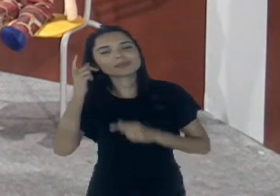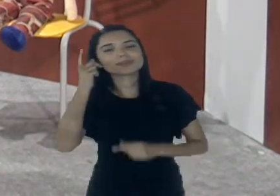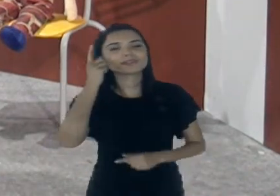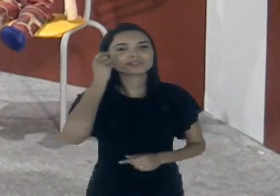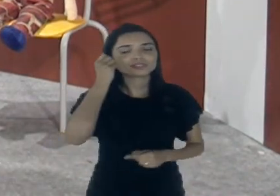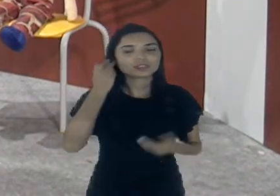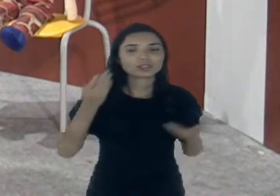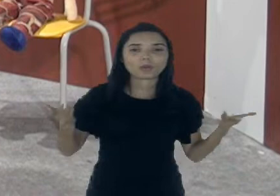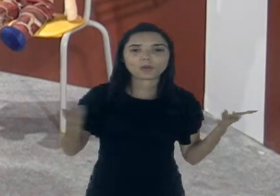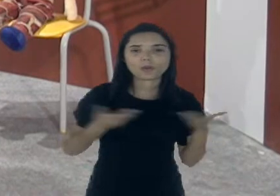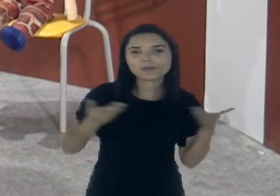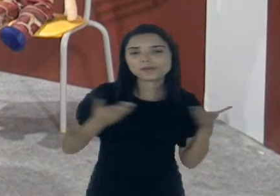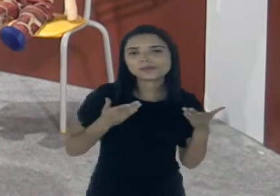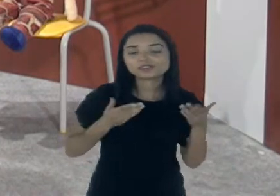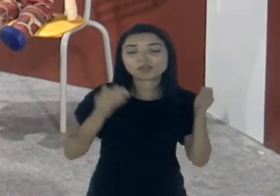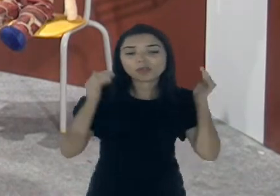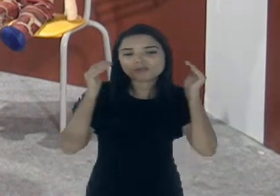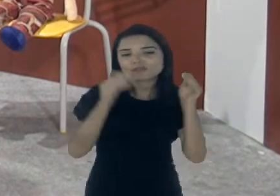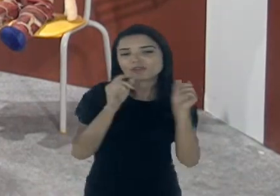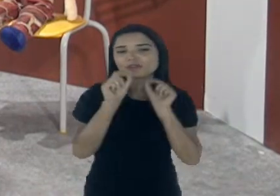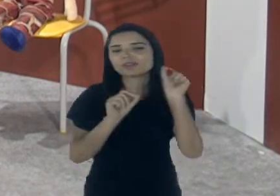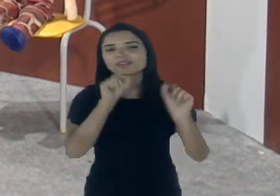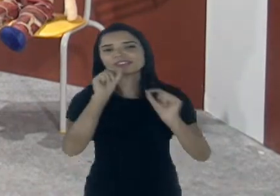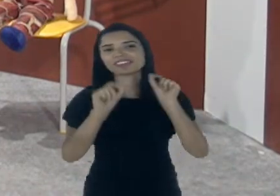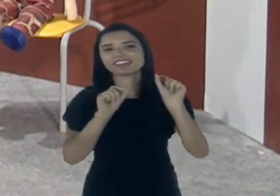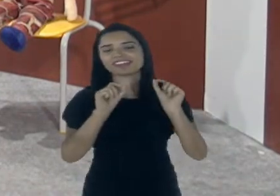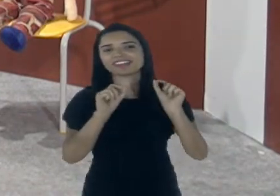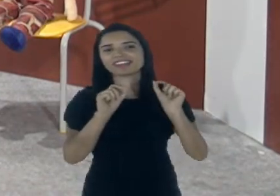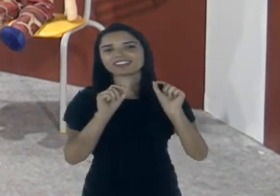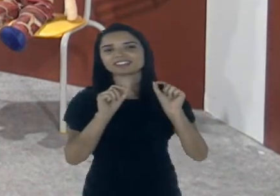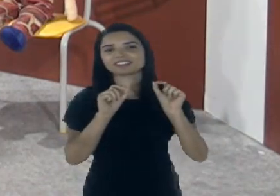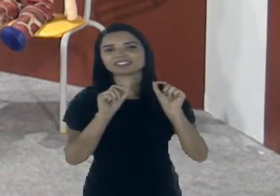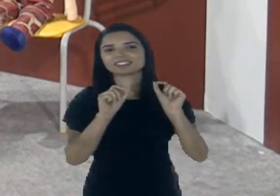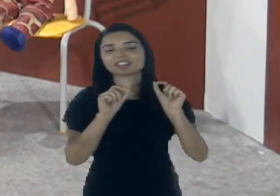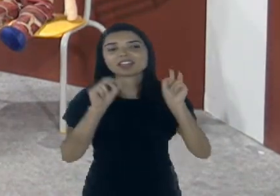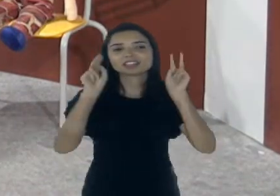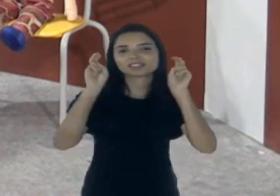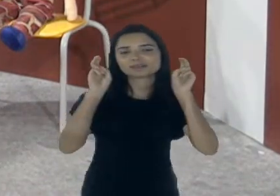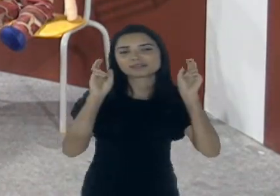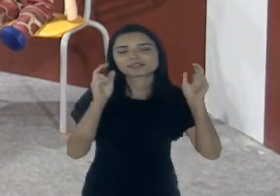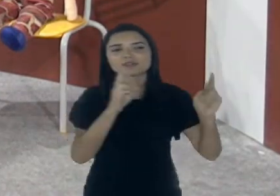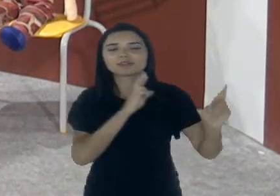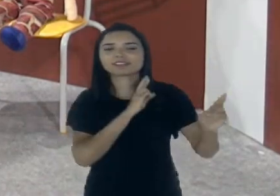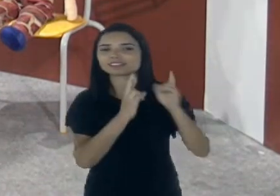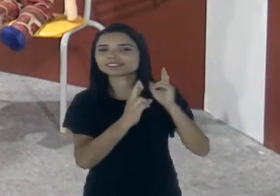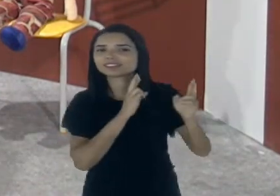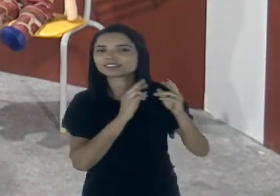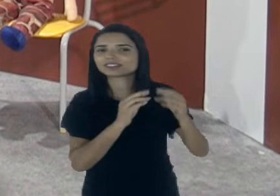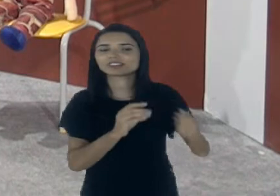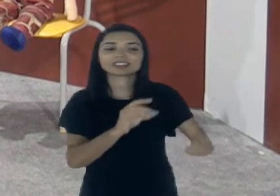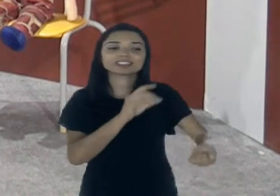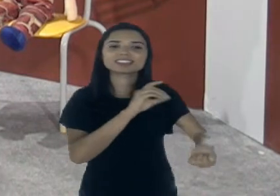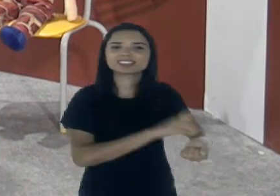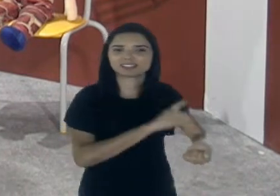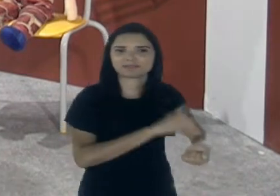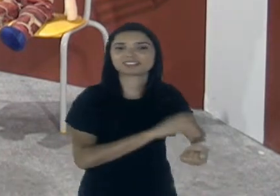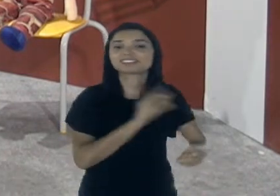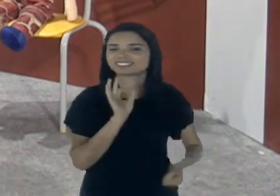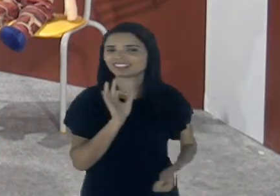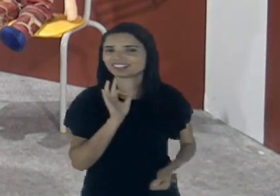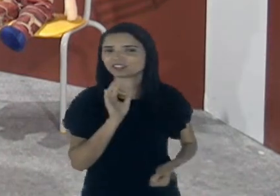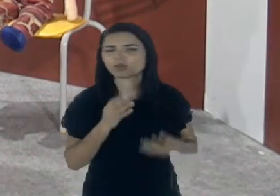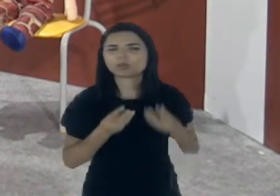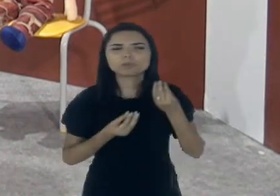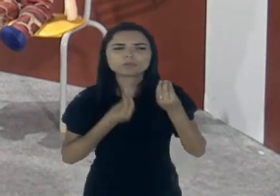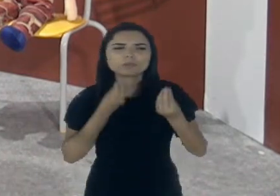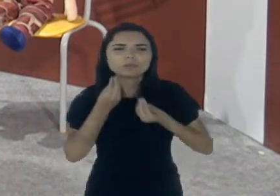Hoje a gente vai estar trabalhando principalmente o quê? Vamos trabalhar temas relacionados a diabetes. Como